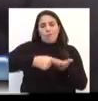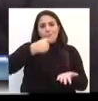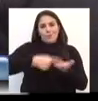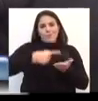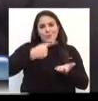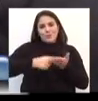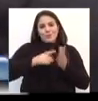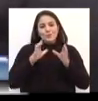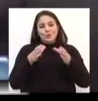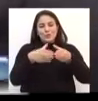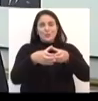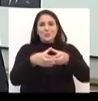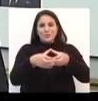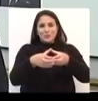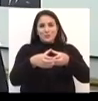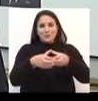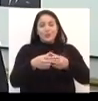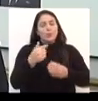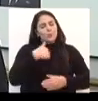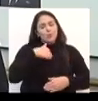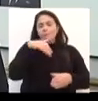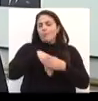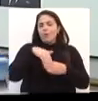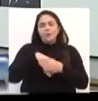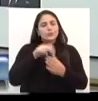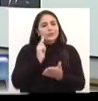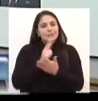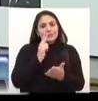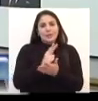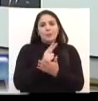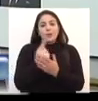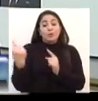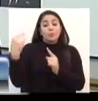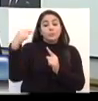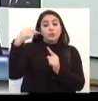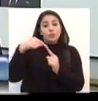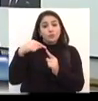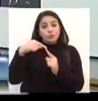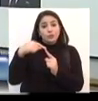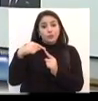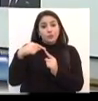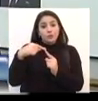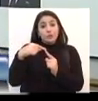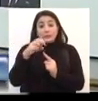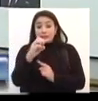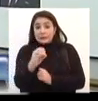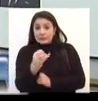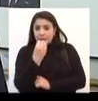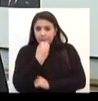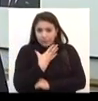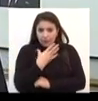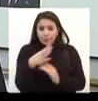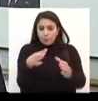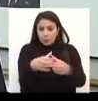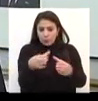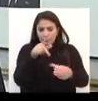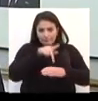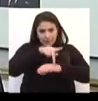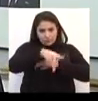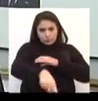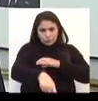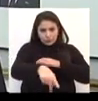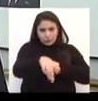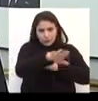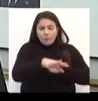com o coletivo. O meu voto vai ser sempre em prol do bem de Passo Fundo. O que for bom para o coletivo, o que for